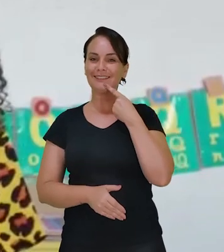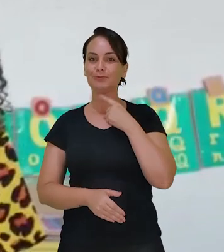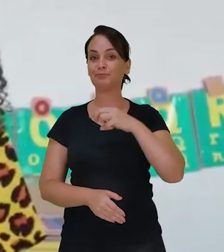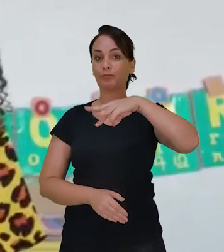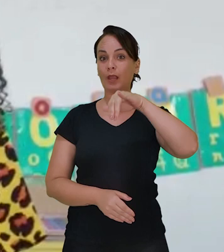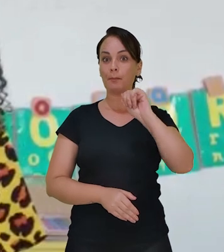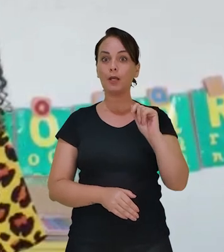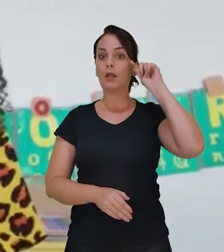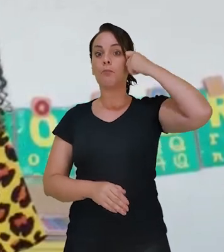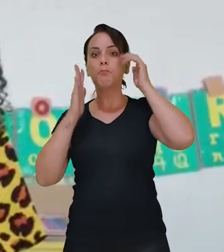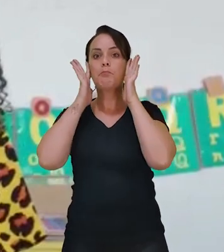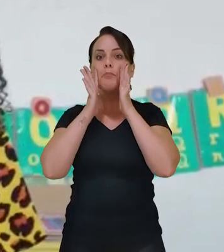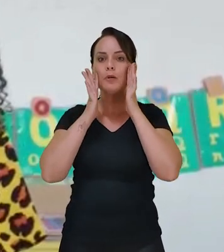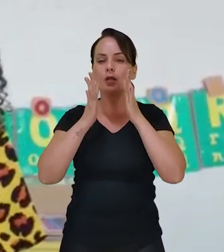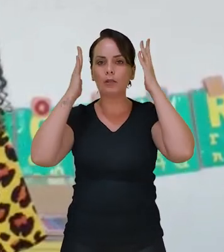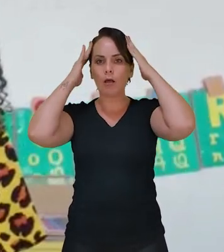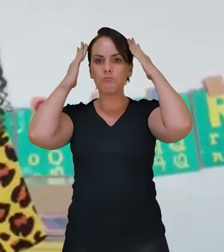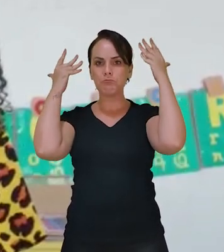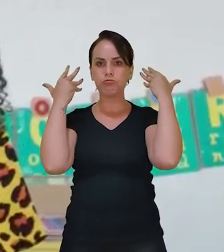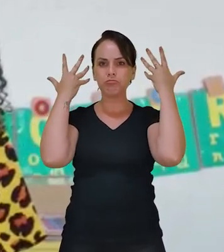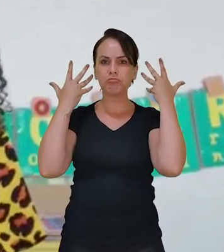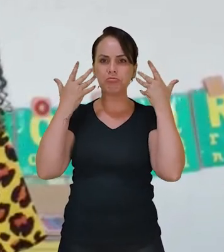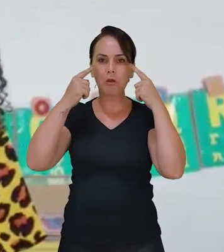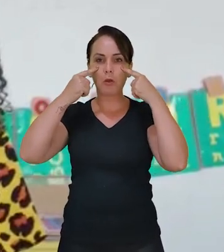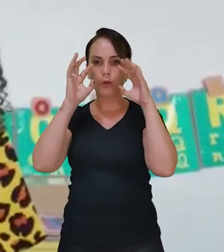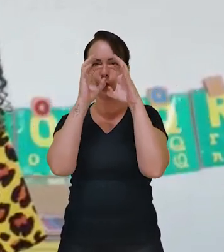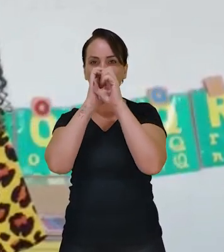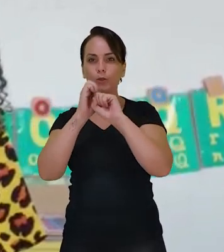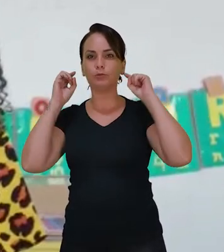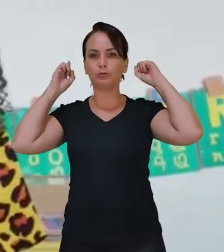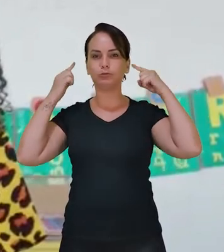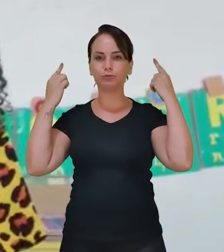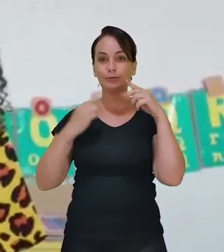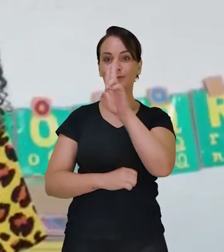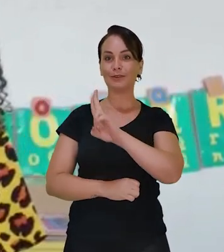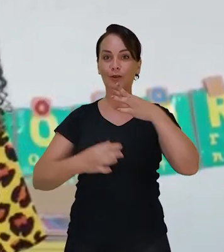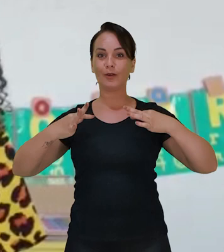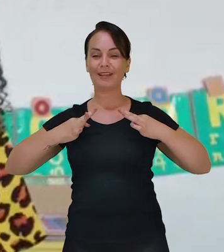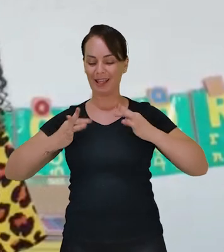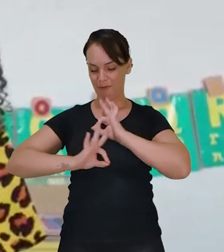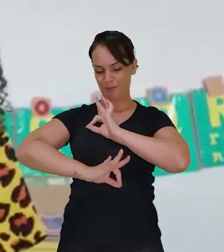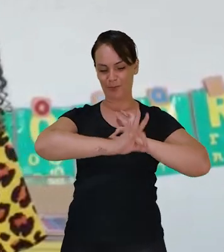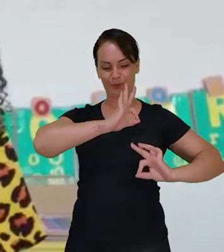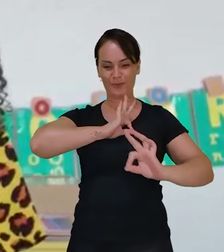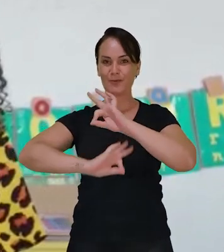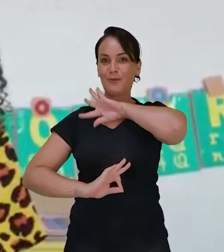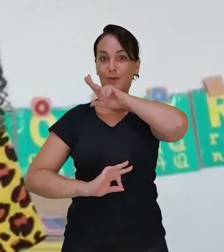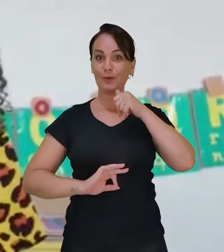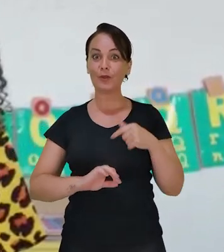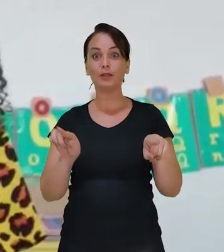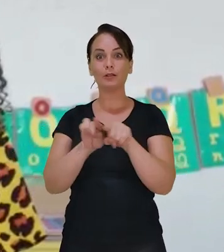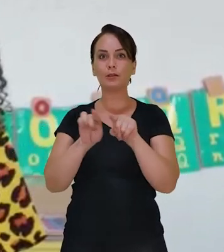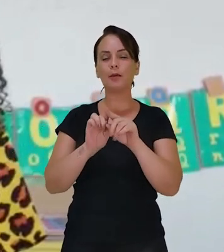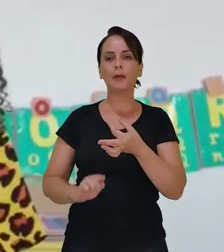tem olhos castanhos escuros, está com o cabelo cacheado solto, usa uma camisa de estampa de onça e